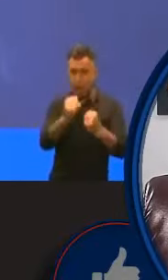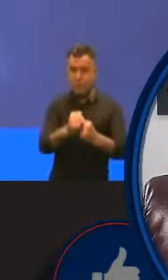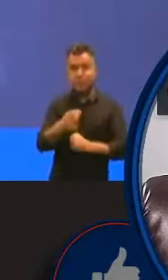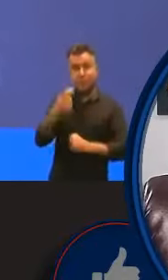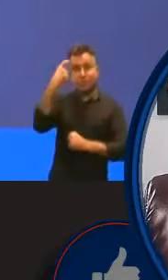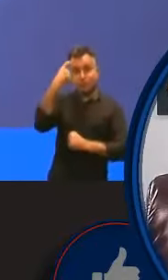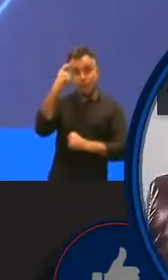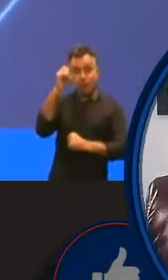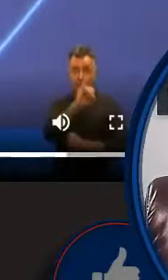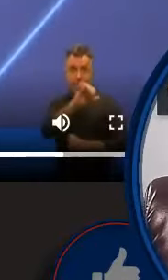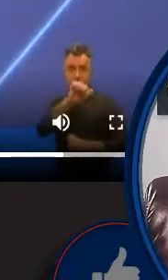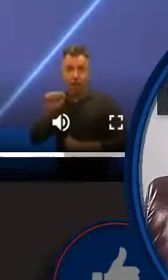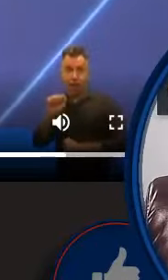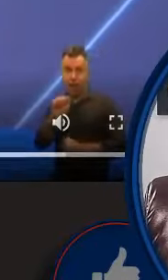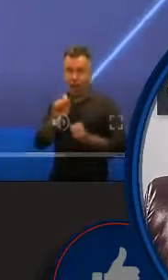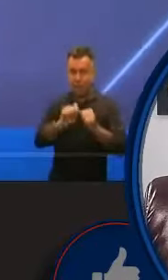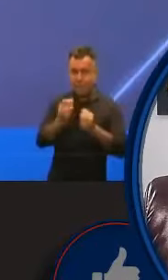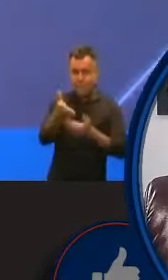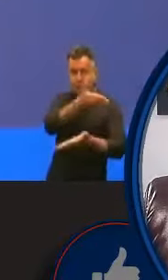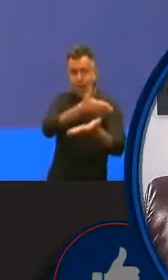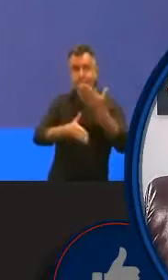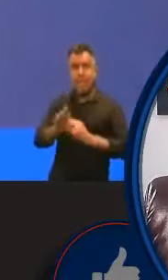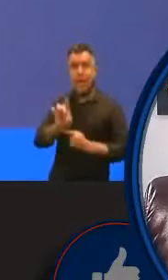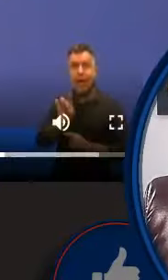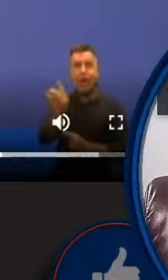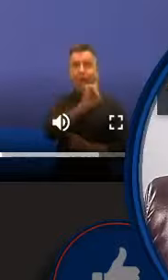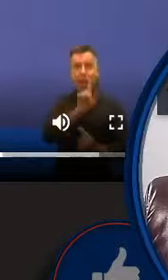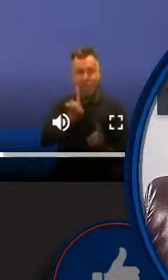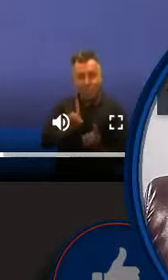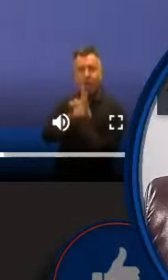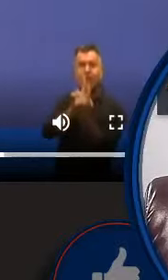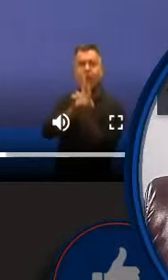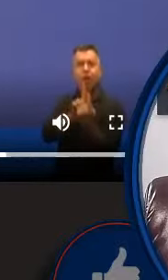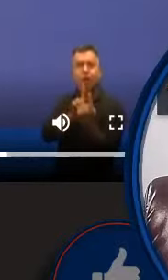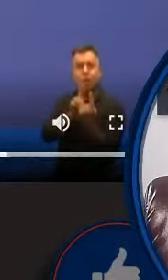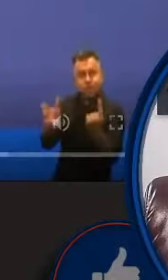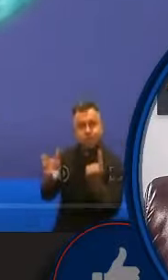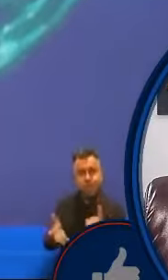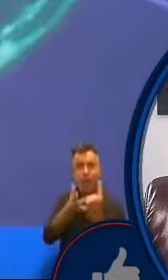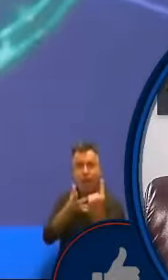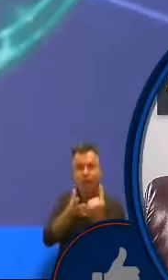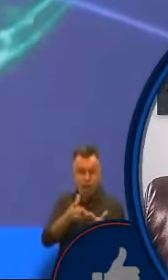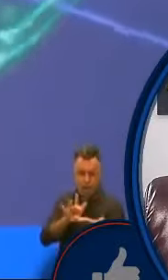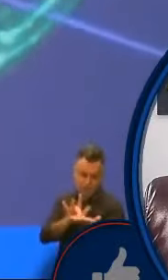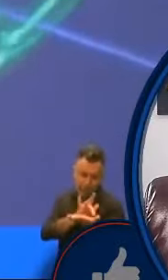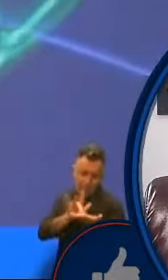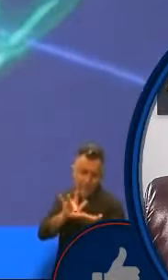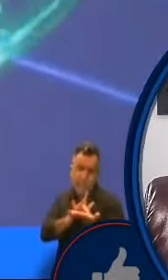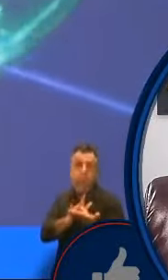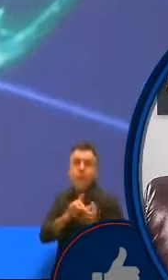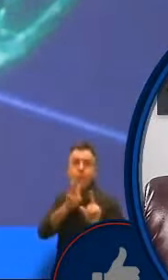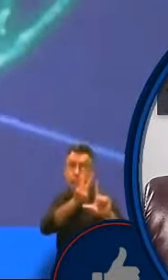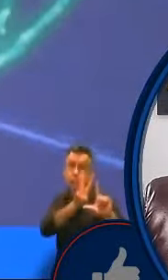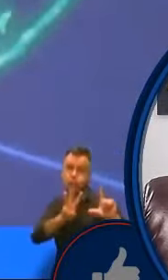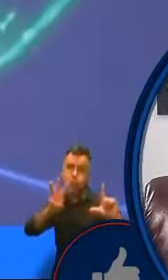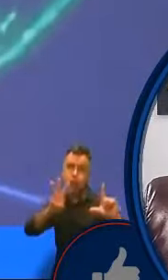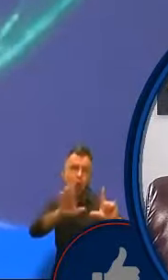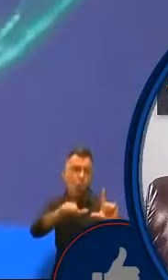Data Intelligence, para gerar valor para cada cliente e mantê-lo engajado na nossa plataforma ao longo do